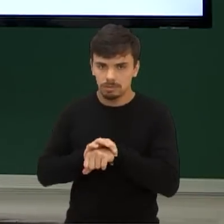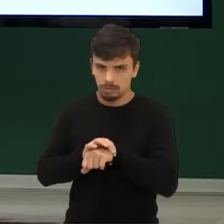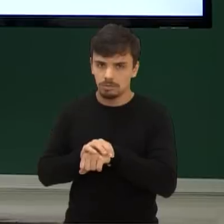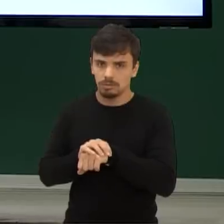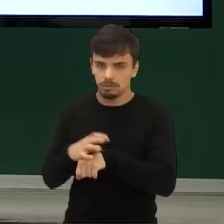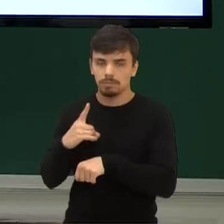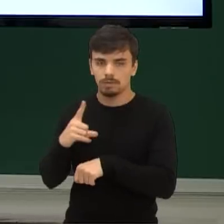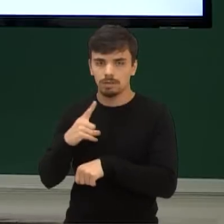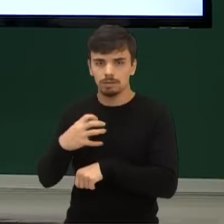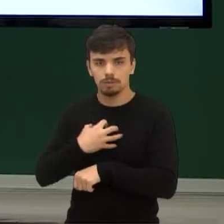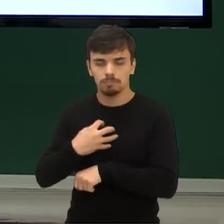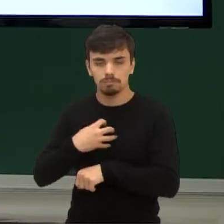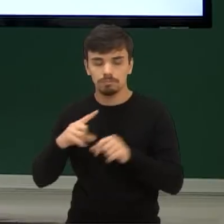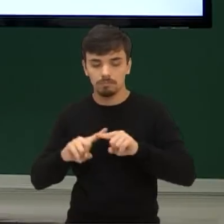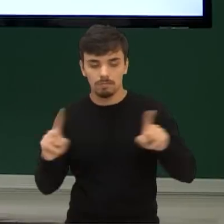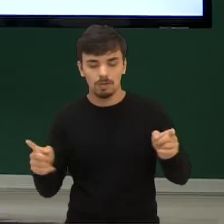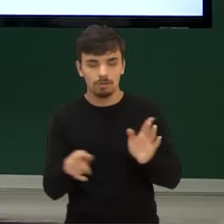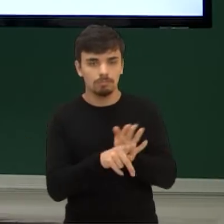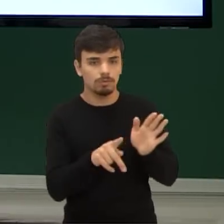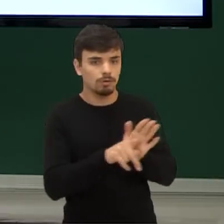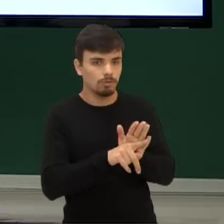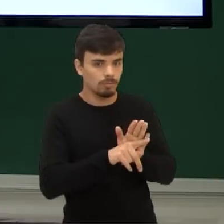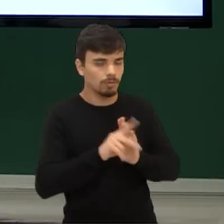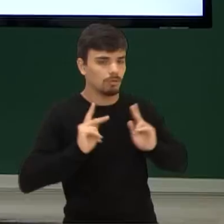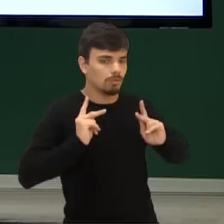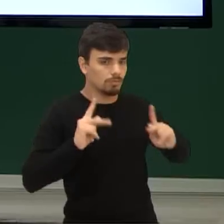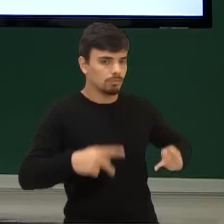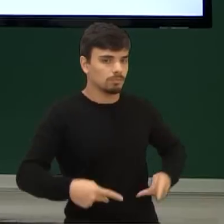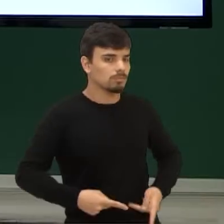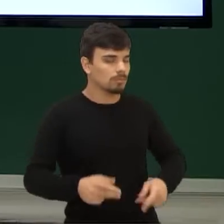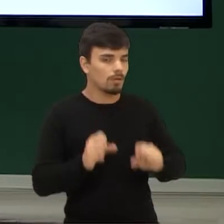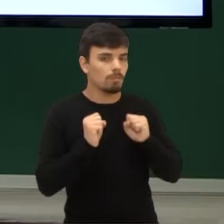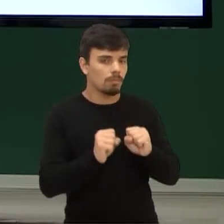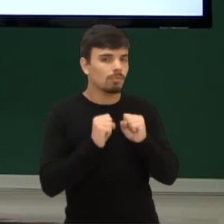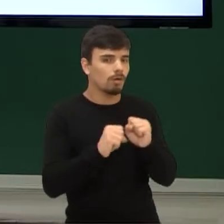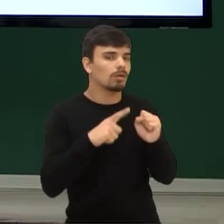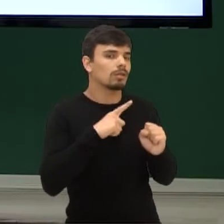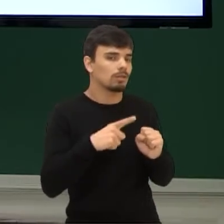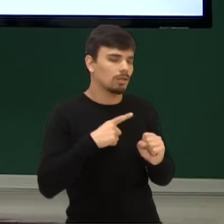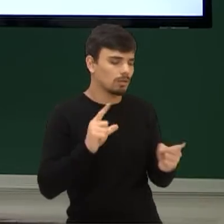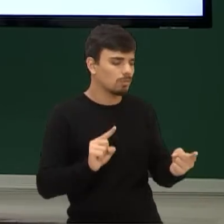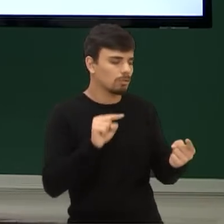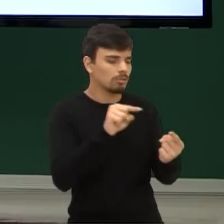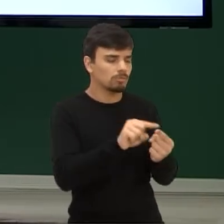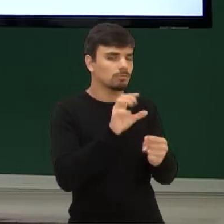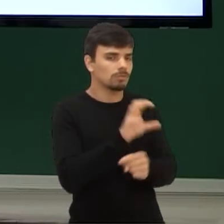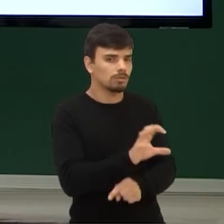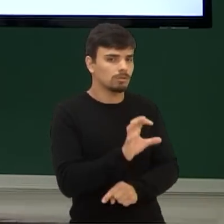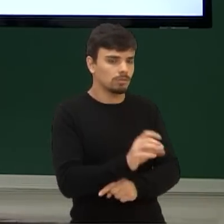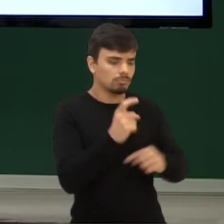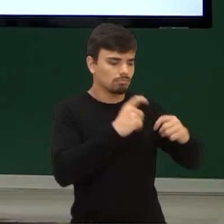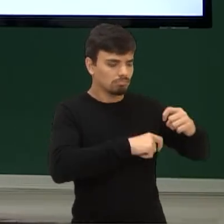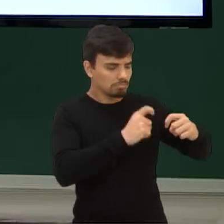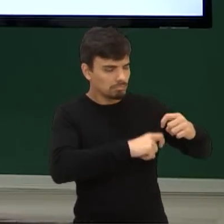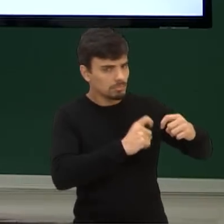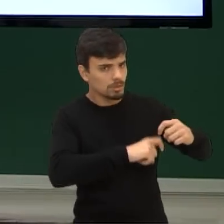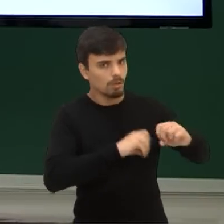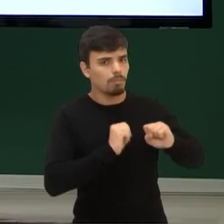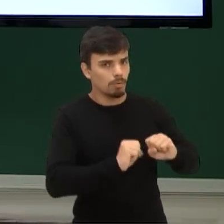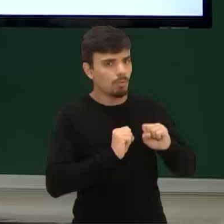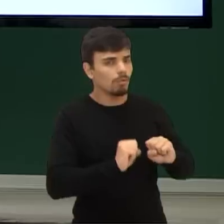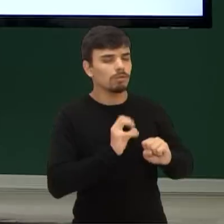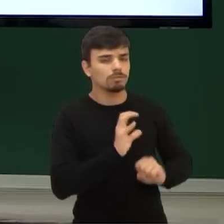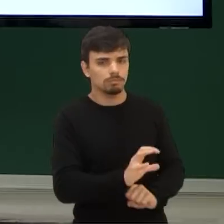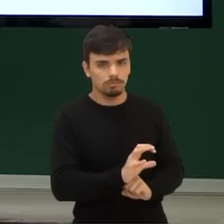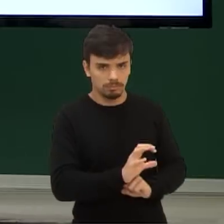filhotes. Mas pensando no ser humano, ela pode ter essa finalidade, né? O ato sexual pode ter essa